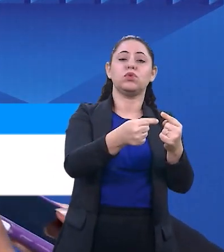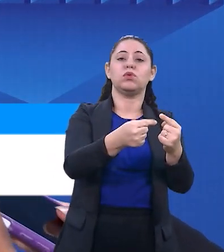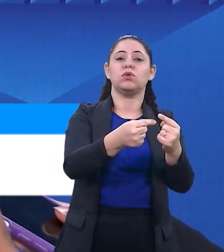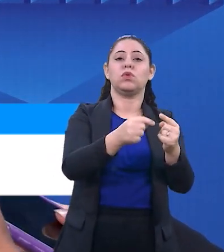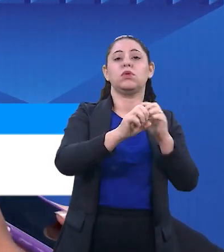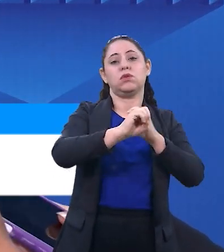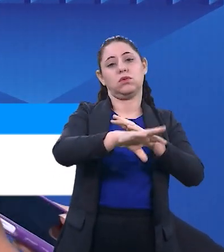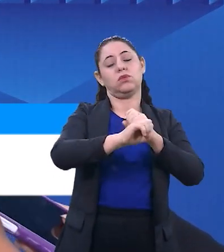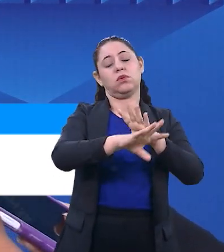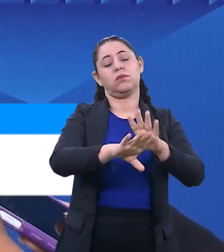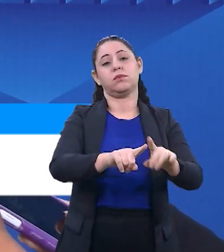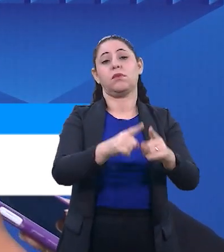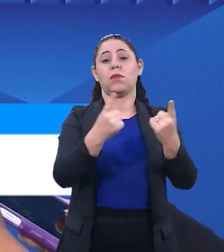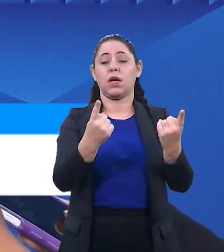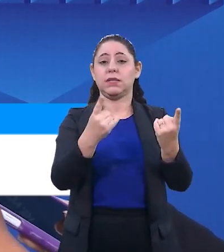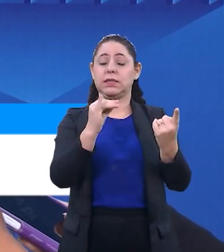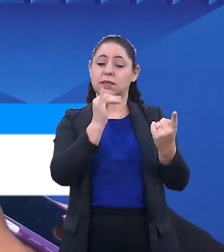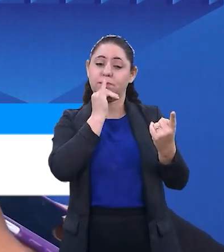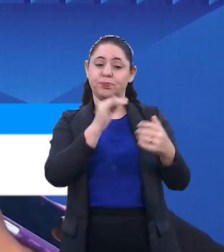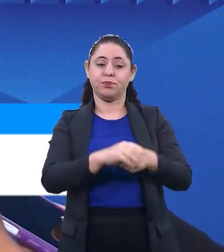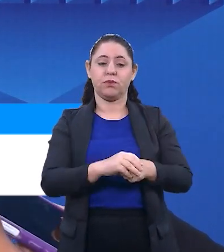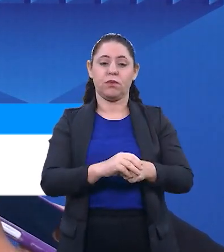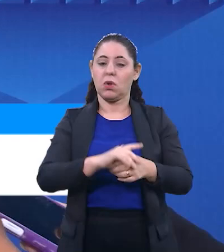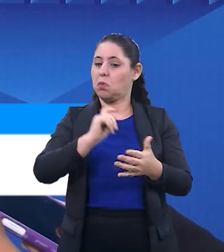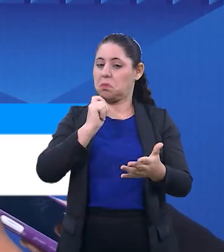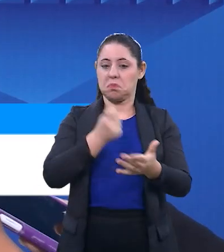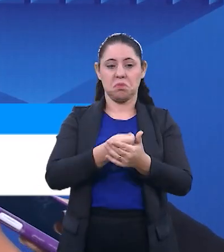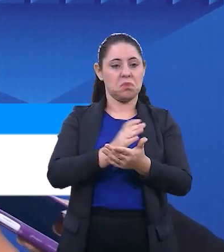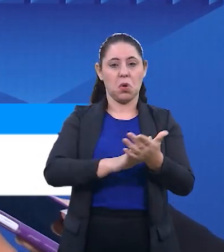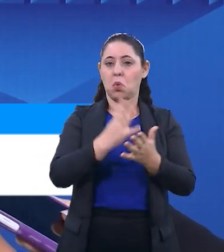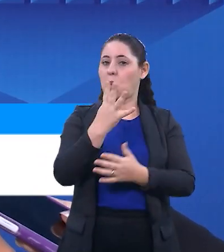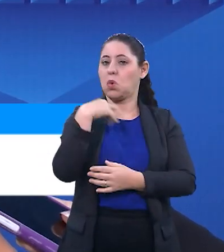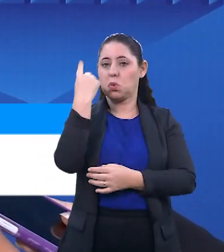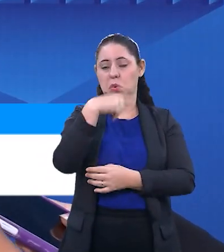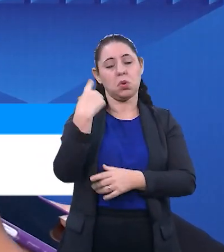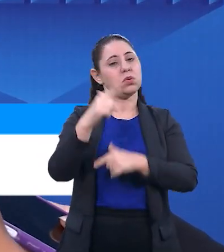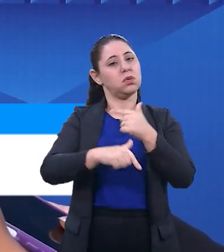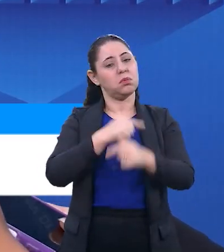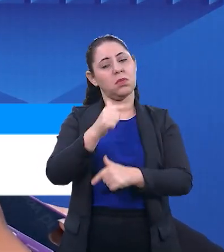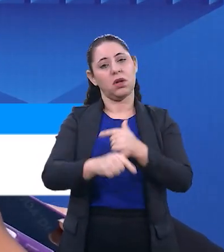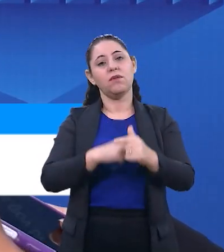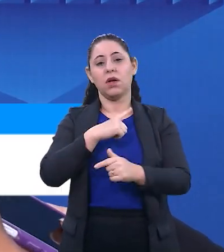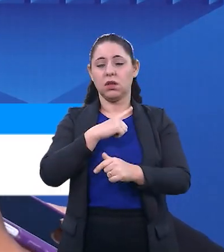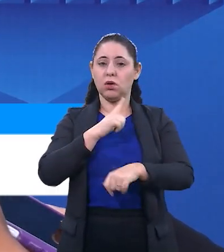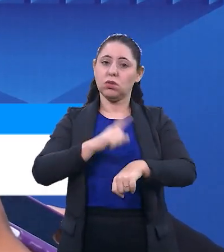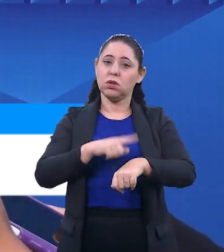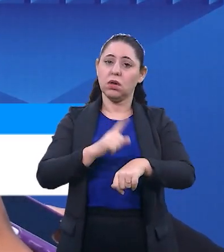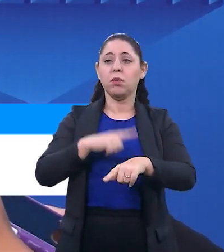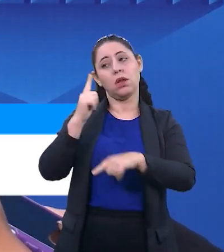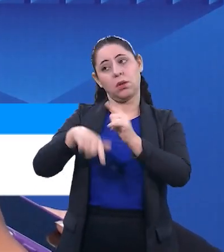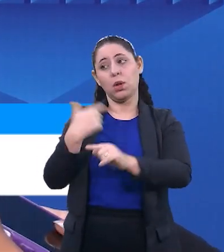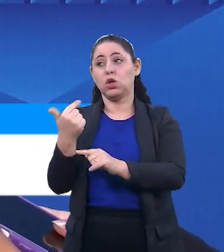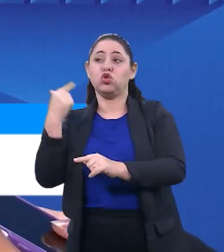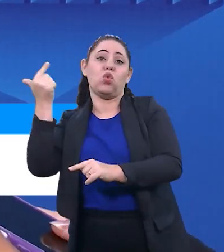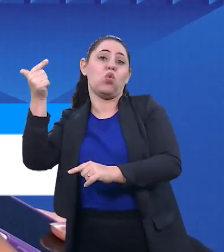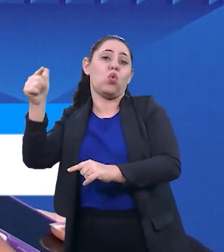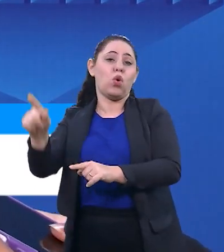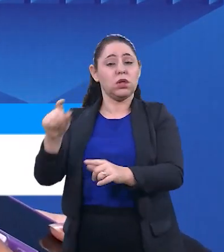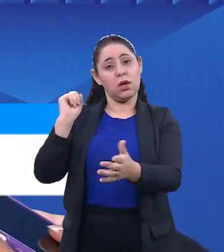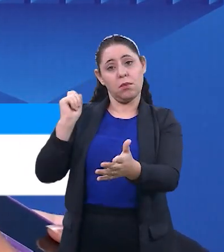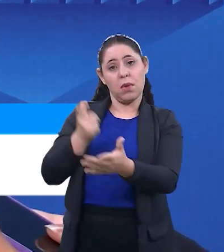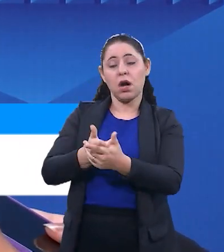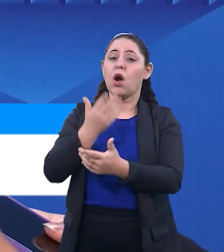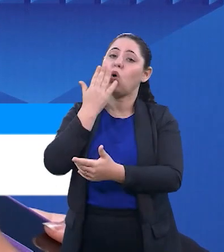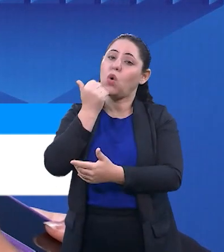MS é para a educação. Agora, já que o governo não está exigindo mais as 4 horas de trabalho, ele vai sobrar o